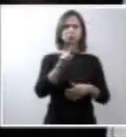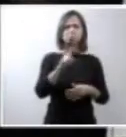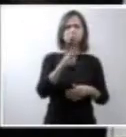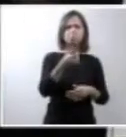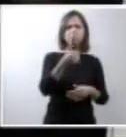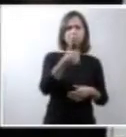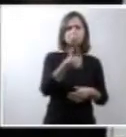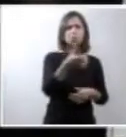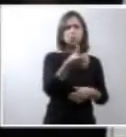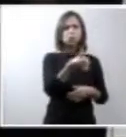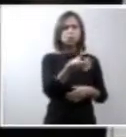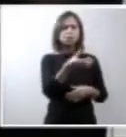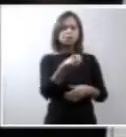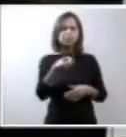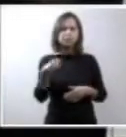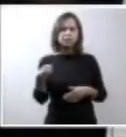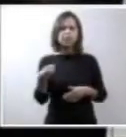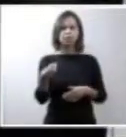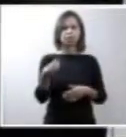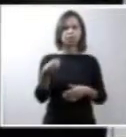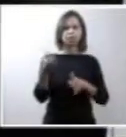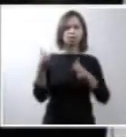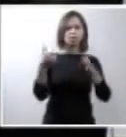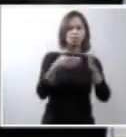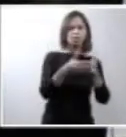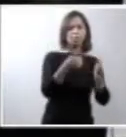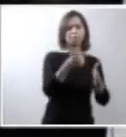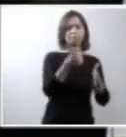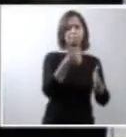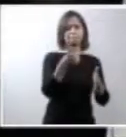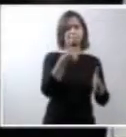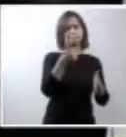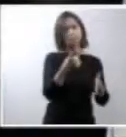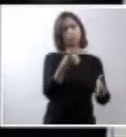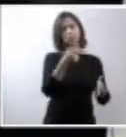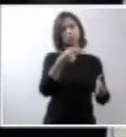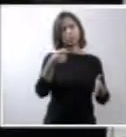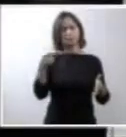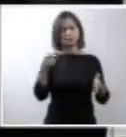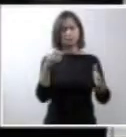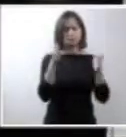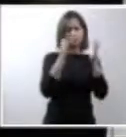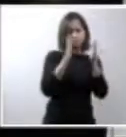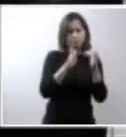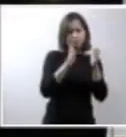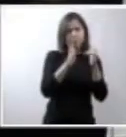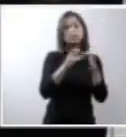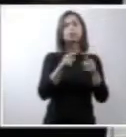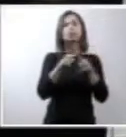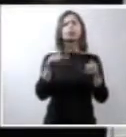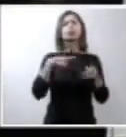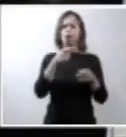para início de 1700, ele anota essa ocorrência de